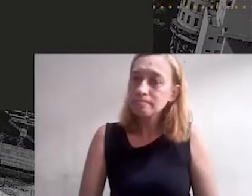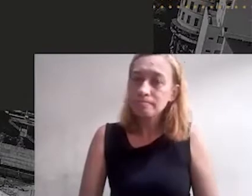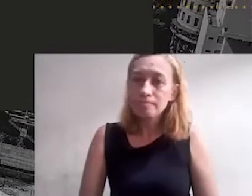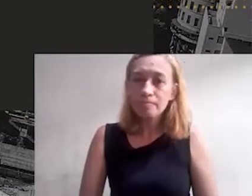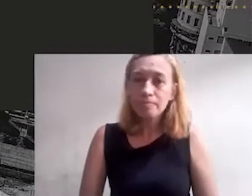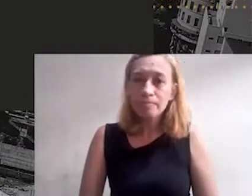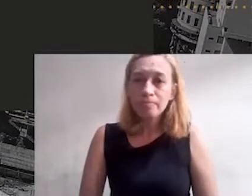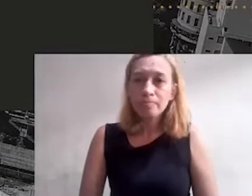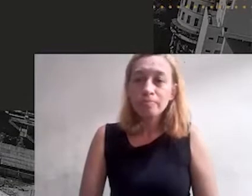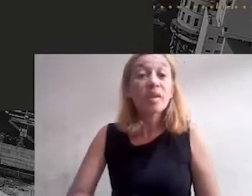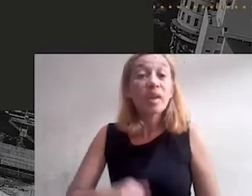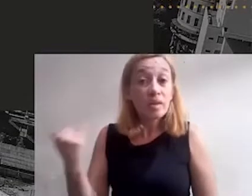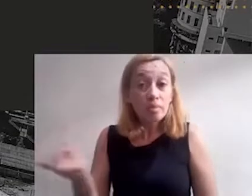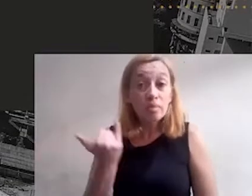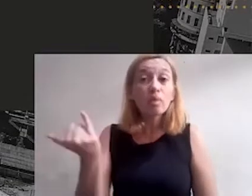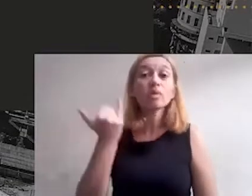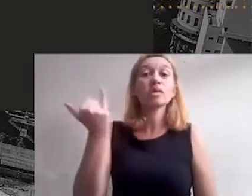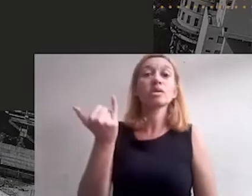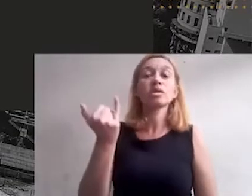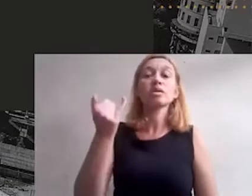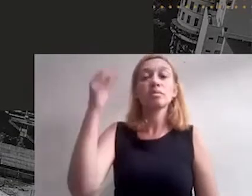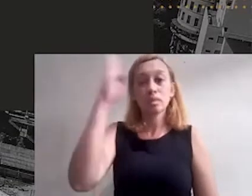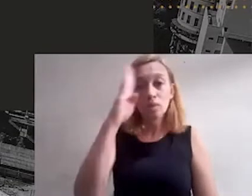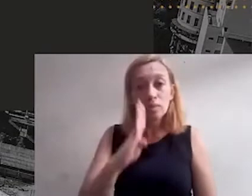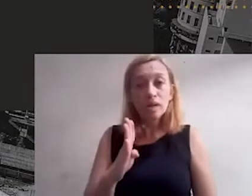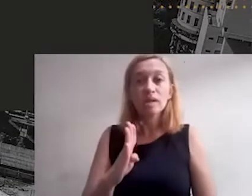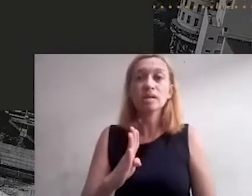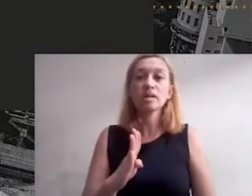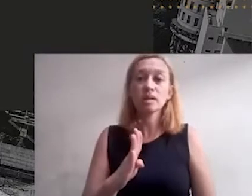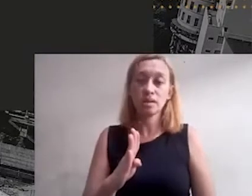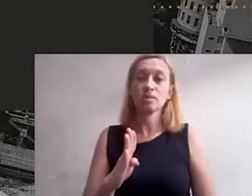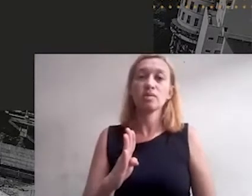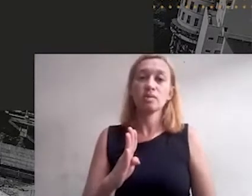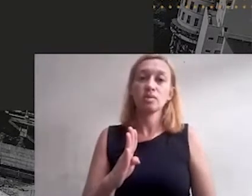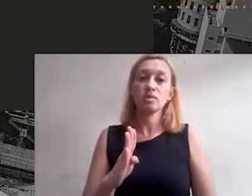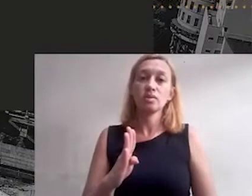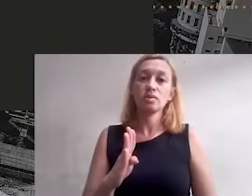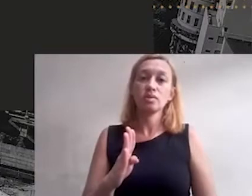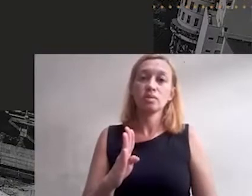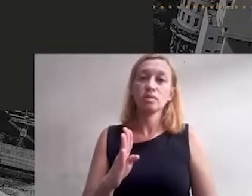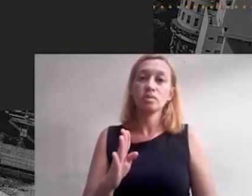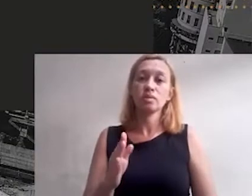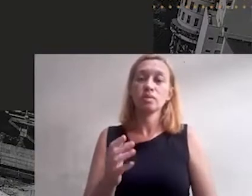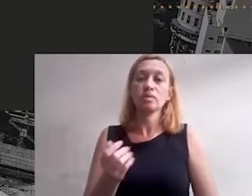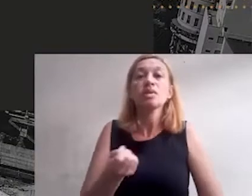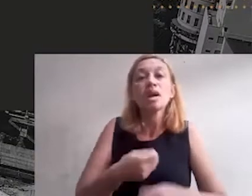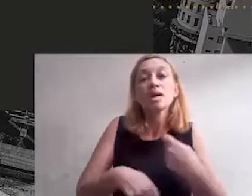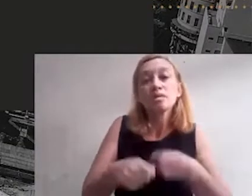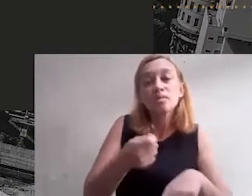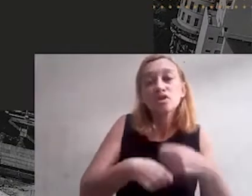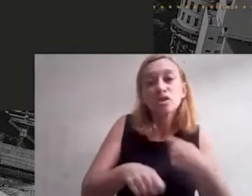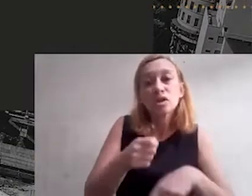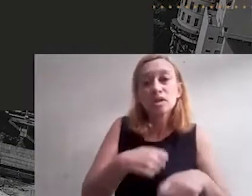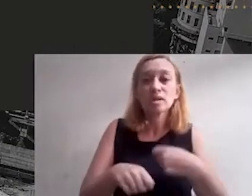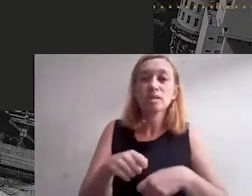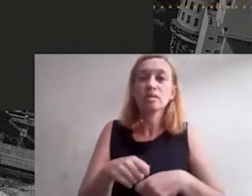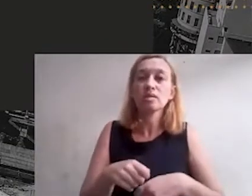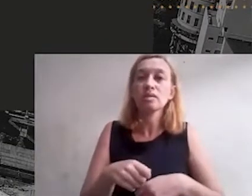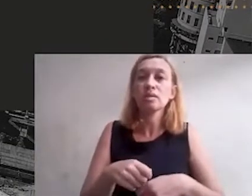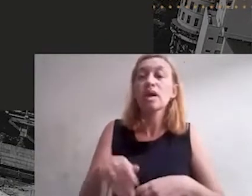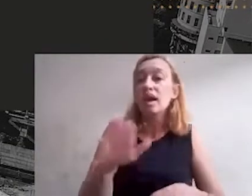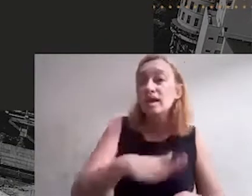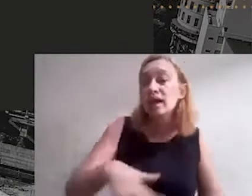Brasil, que depende do seu agronegócio, né, em grande medida, essa é a principal atividade econômica de